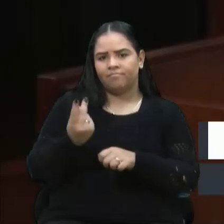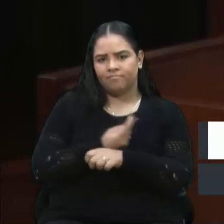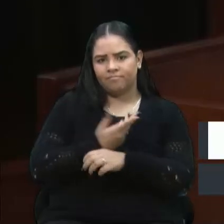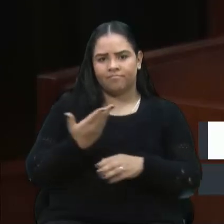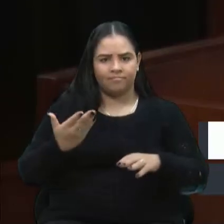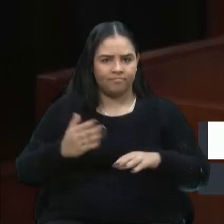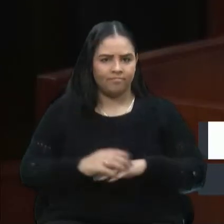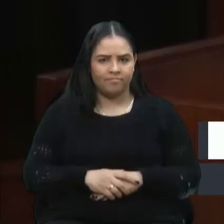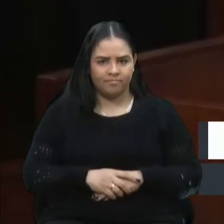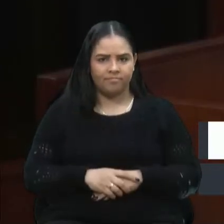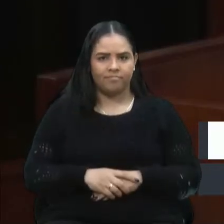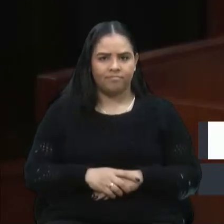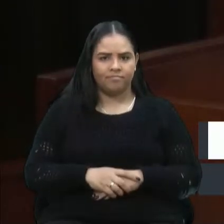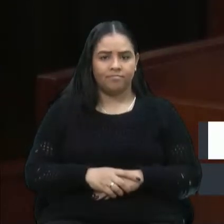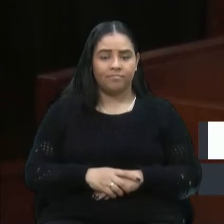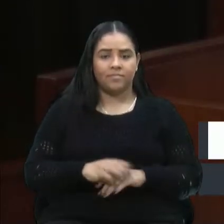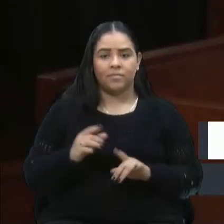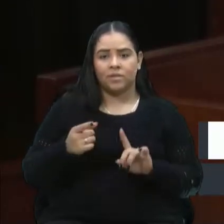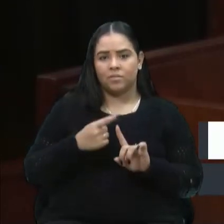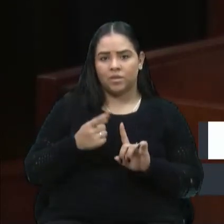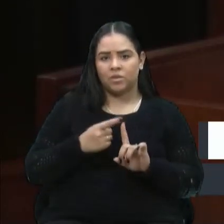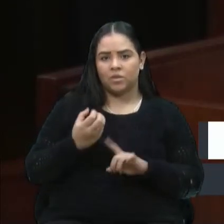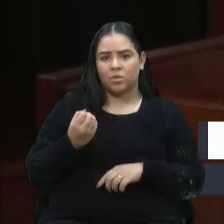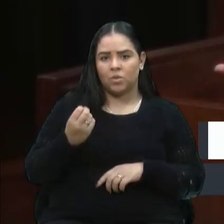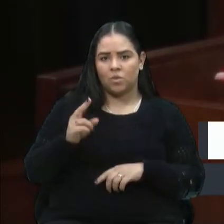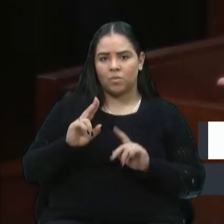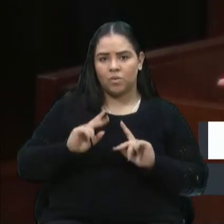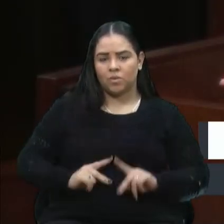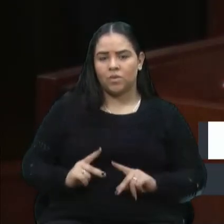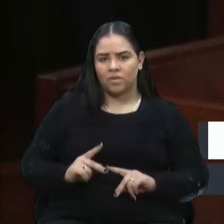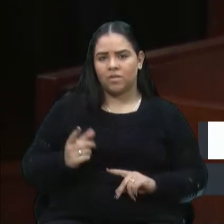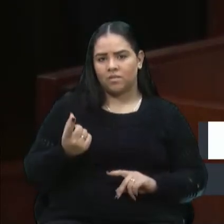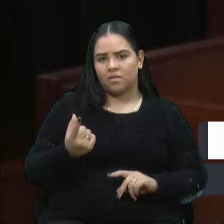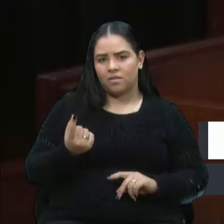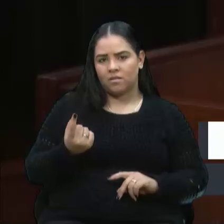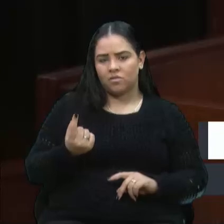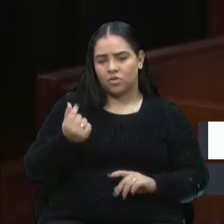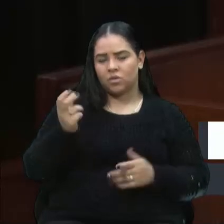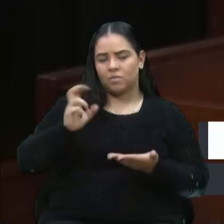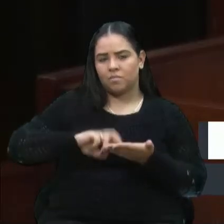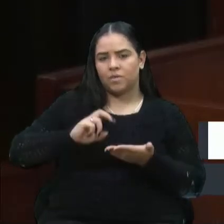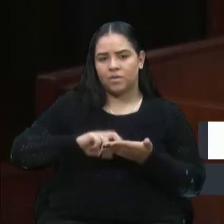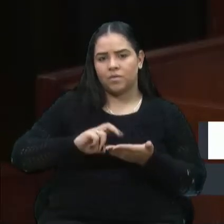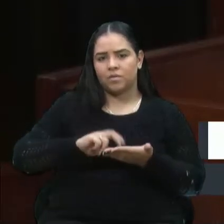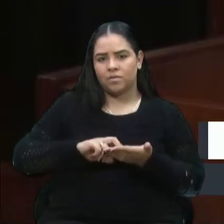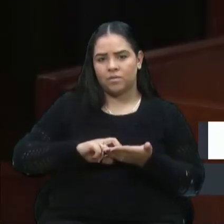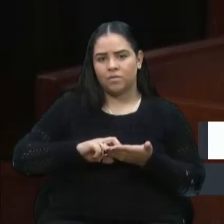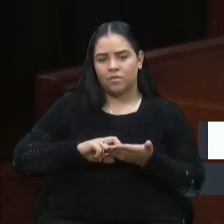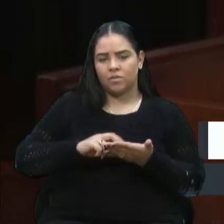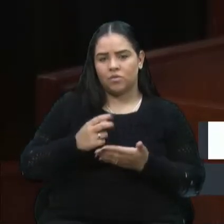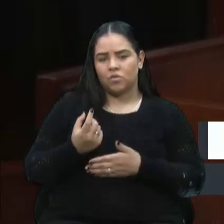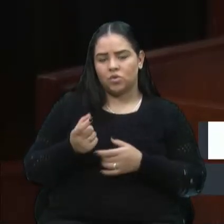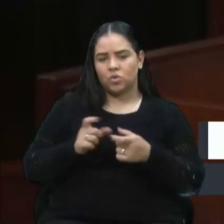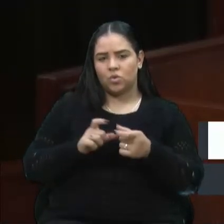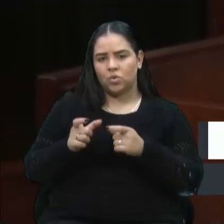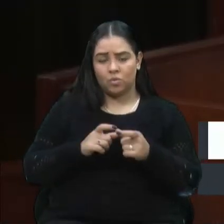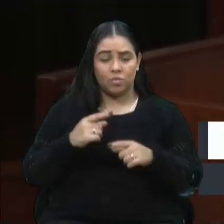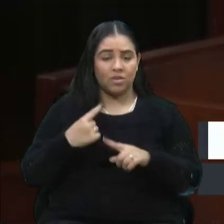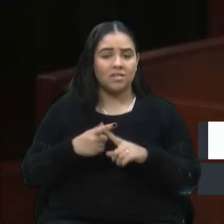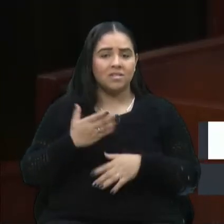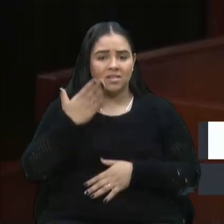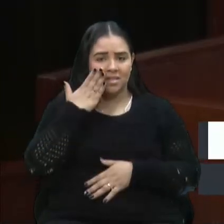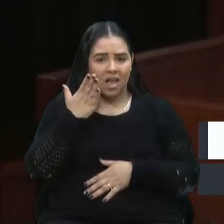ignorante, porque, primeiro, né, ou economista de banco imobiliário, talvez, porque expandir a economia, todo mundo